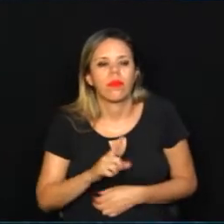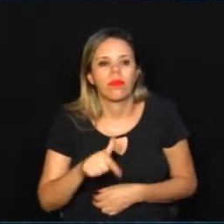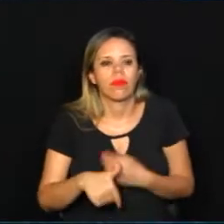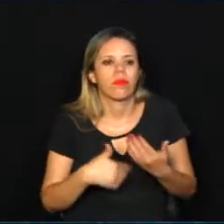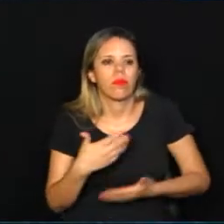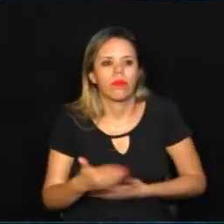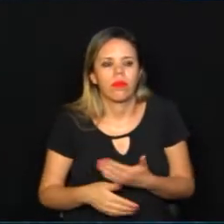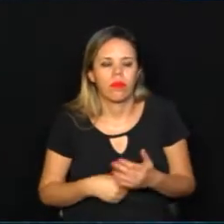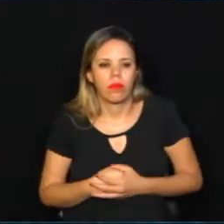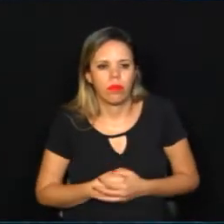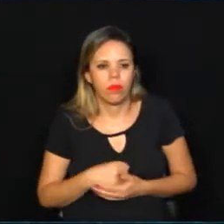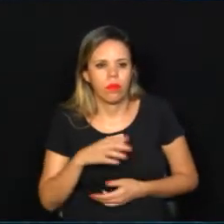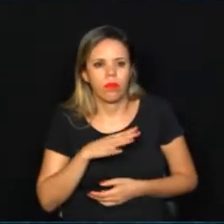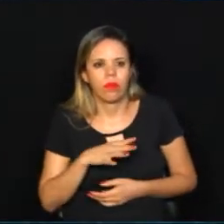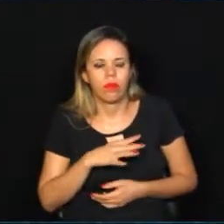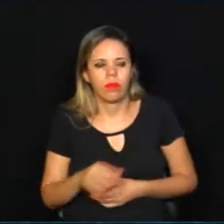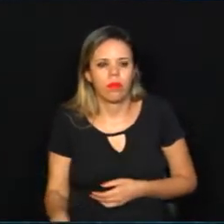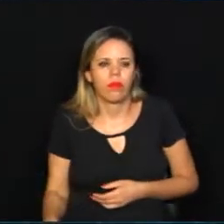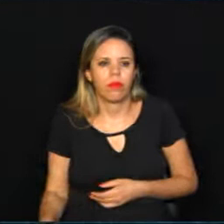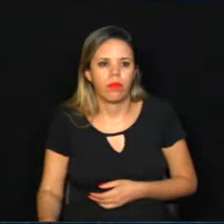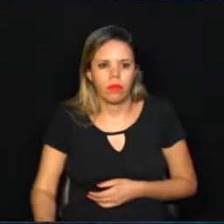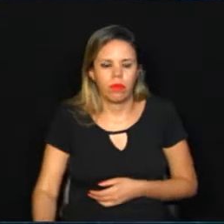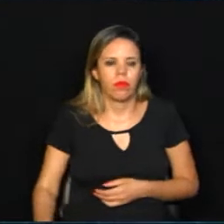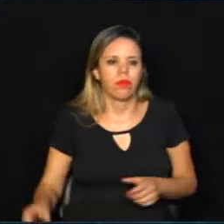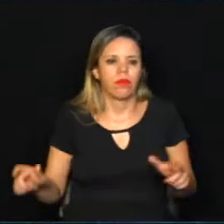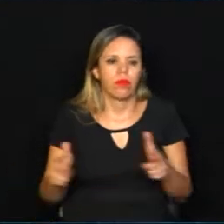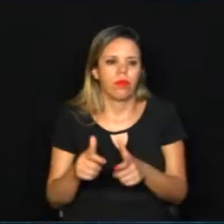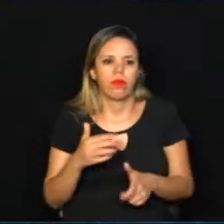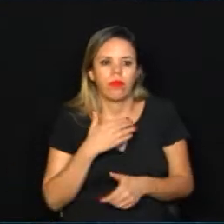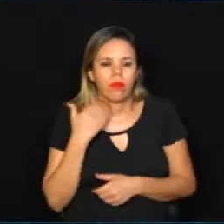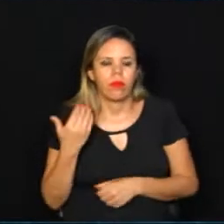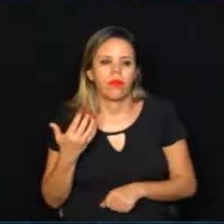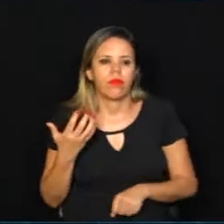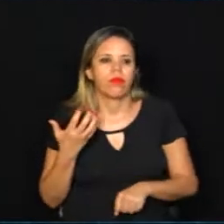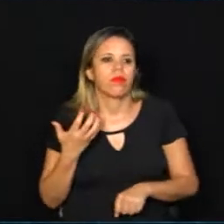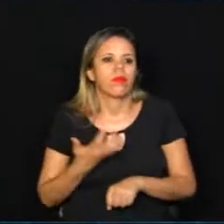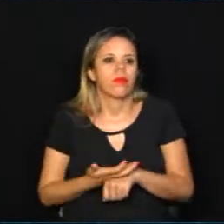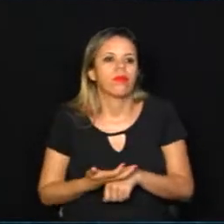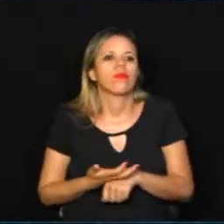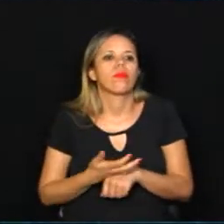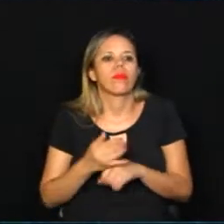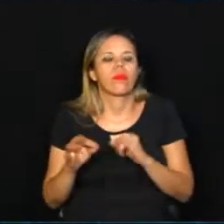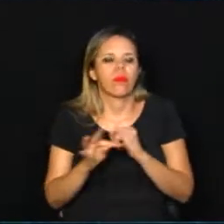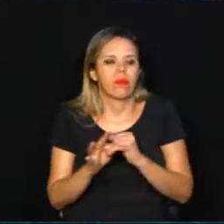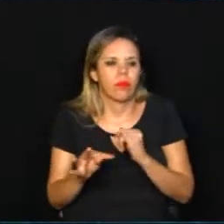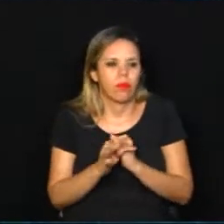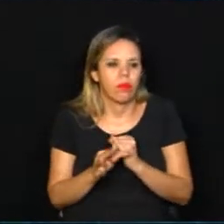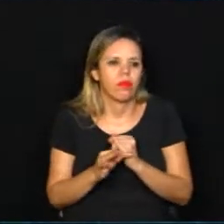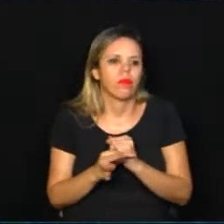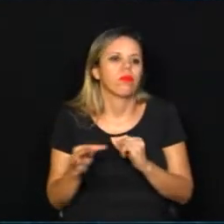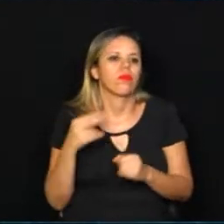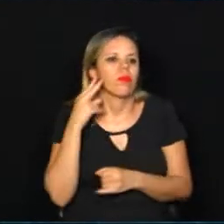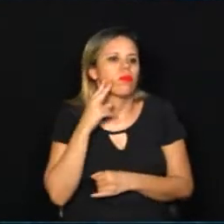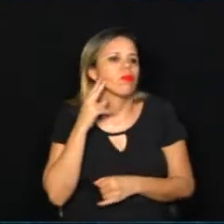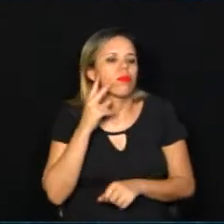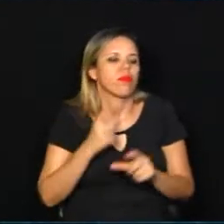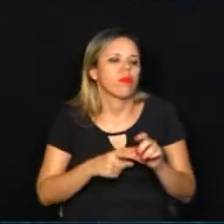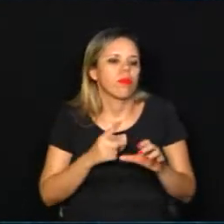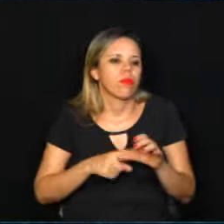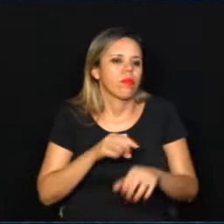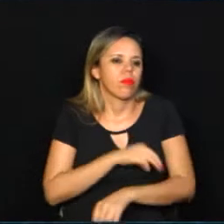sequência, cidades com menos de 100 mortes, Nova Odessa, Itatiba, Vinhedo, Cosmópolis,